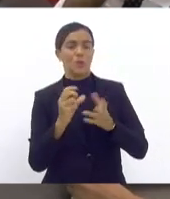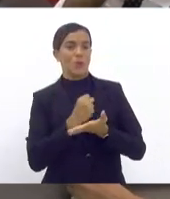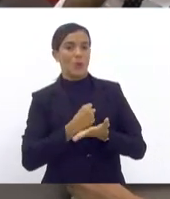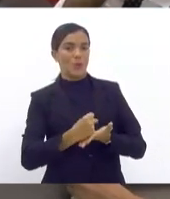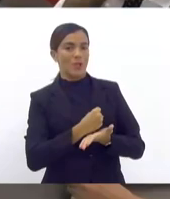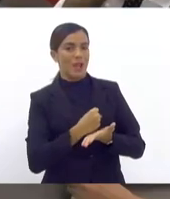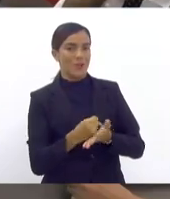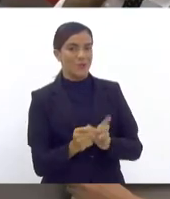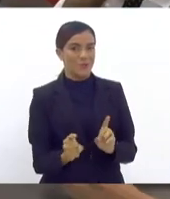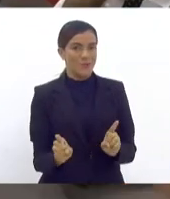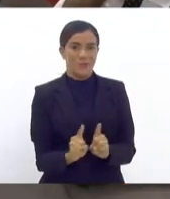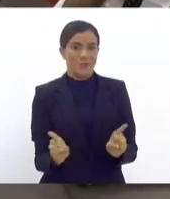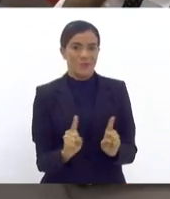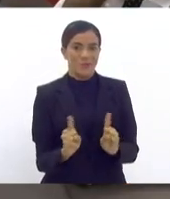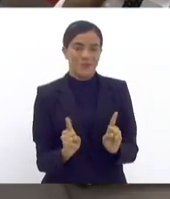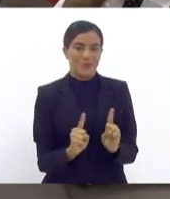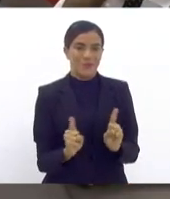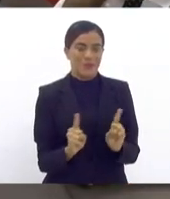contratual.